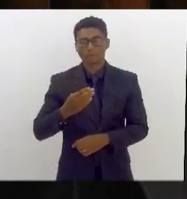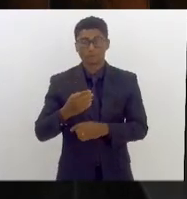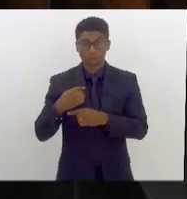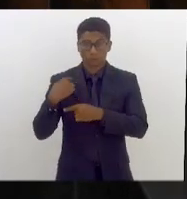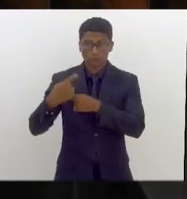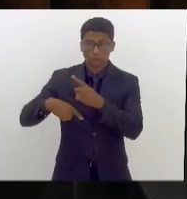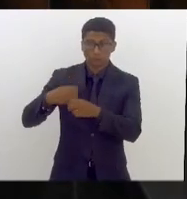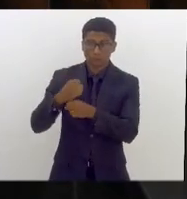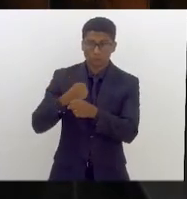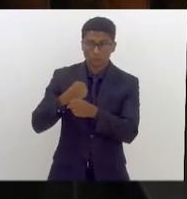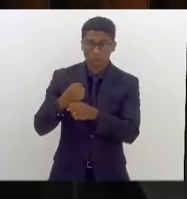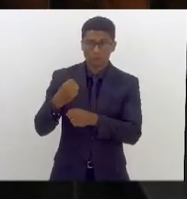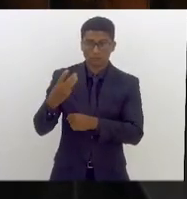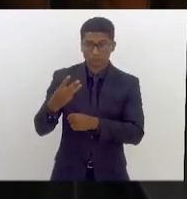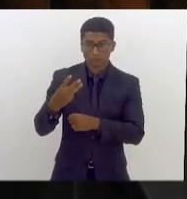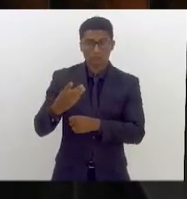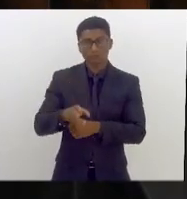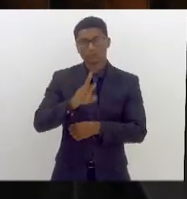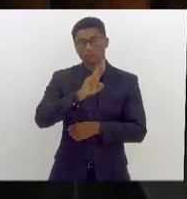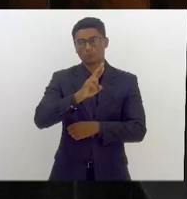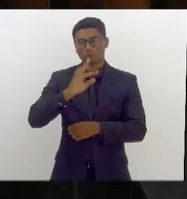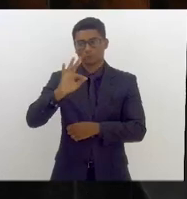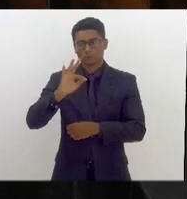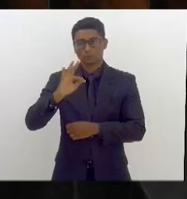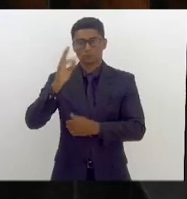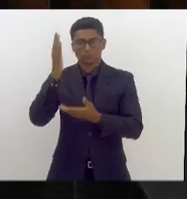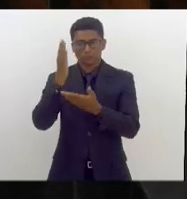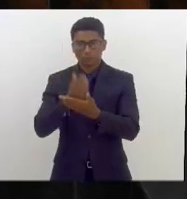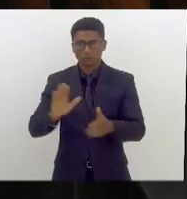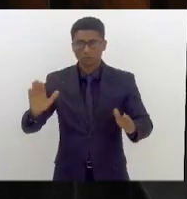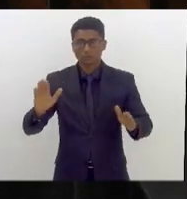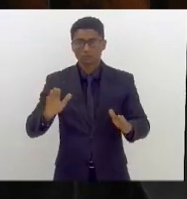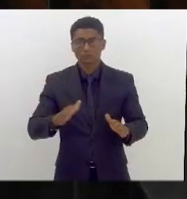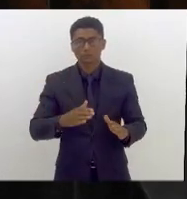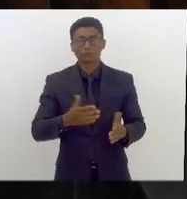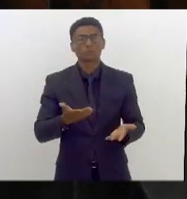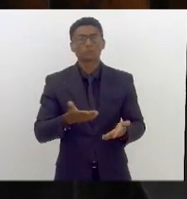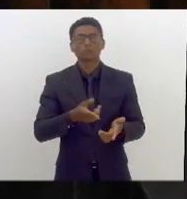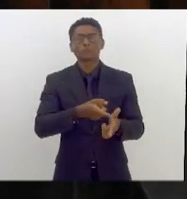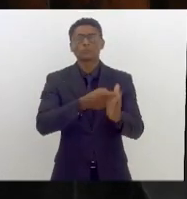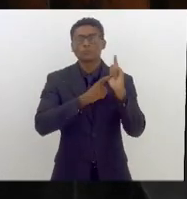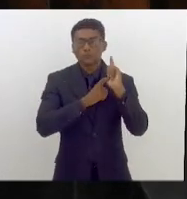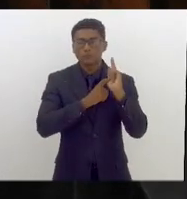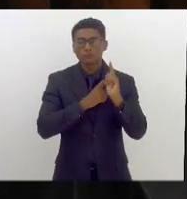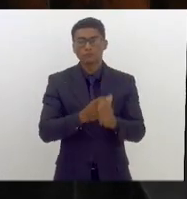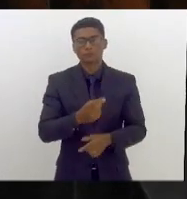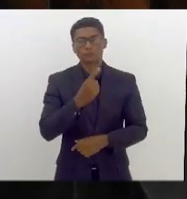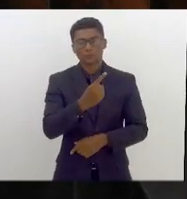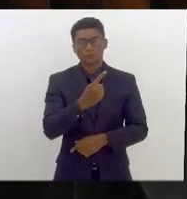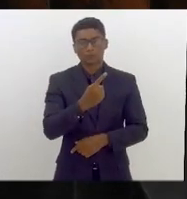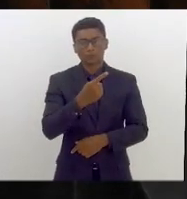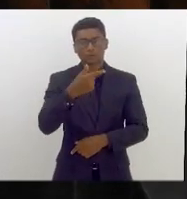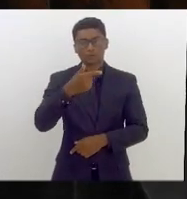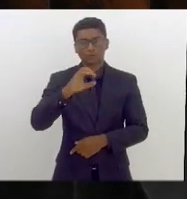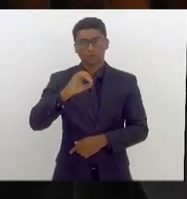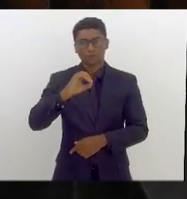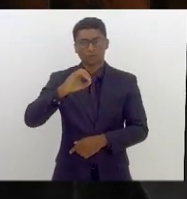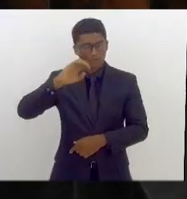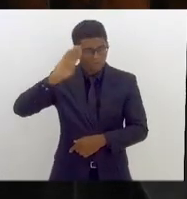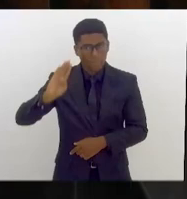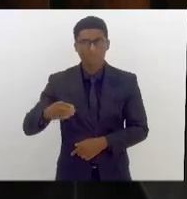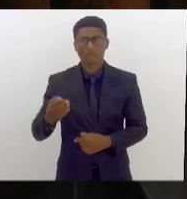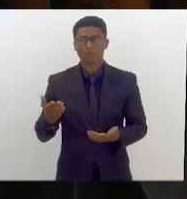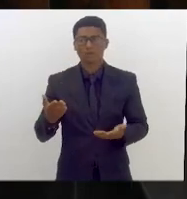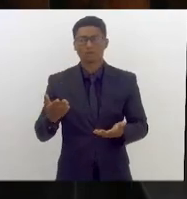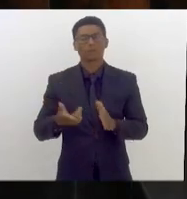depois, quando saiu do regime de recuperação fiscal, quanto o Estado devia à União? 120 bi. Olha aí. Então,